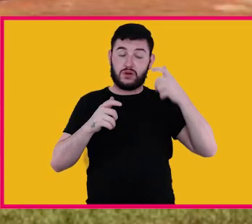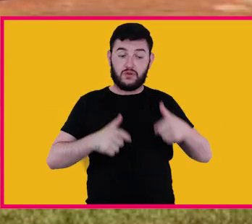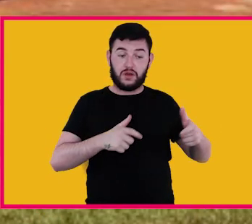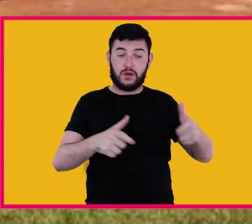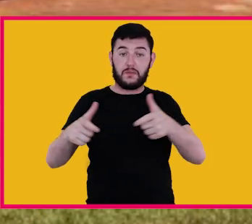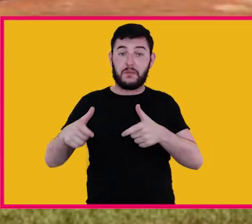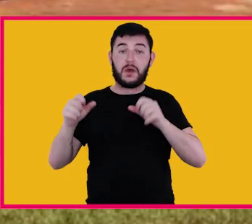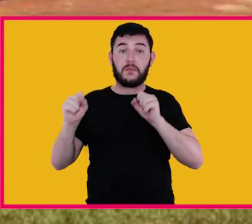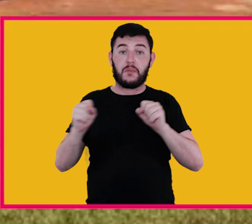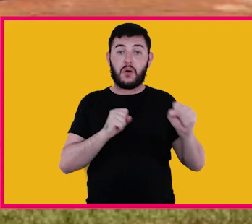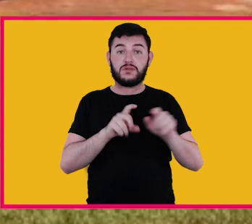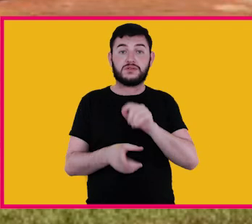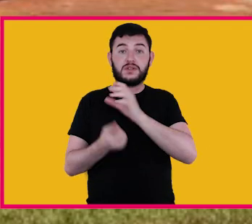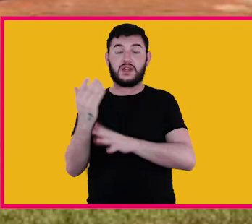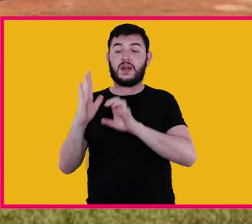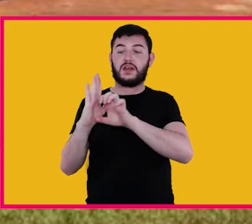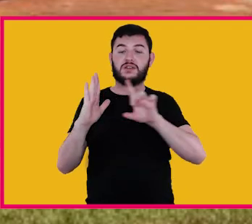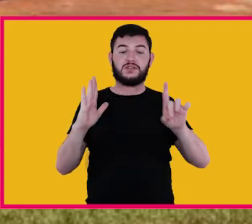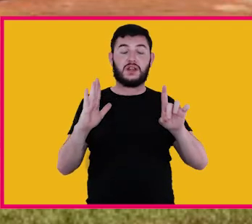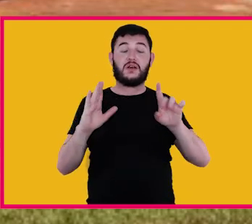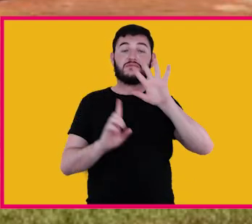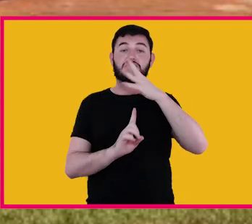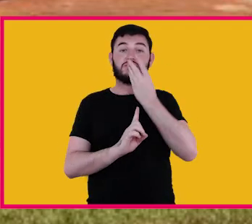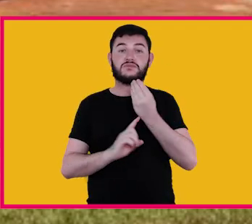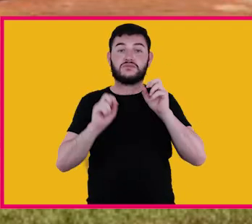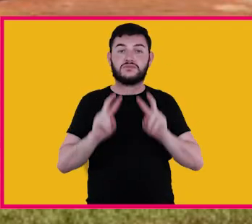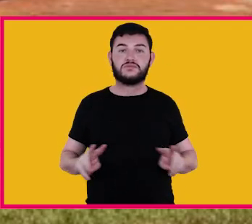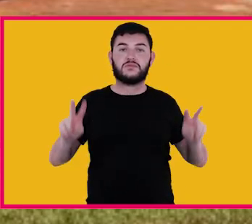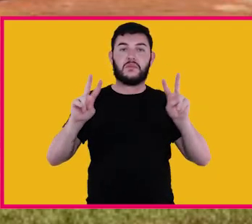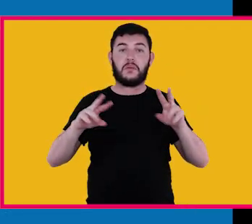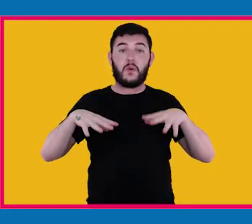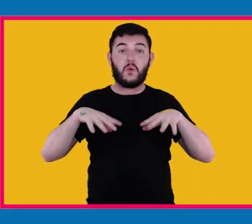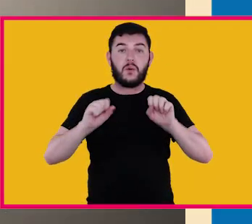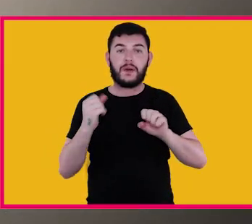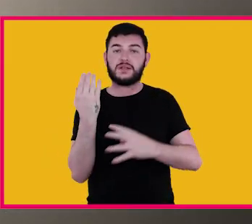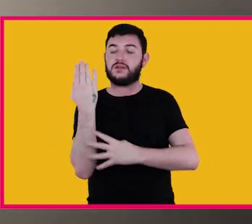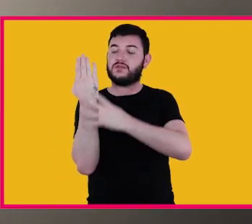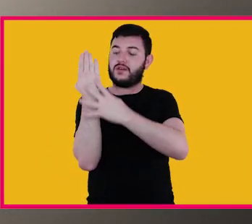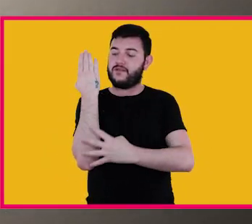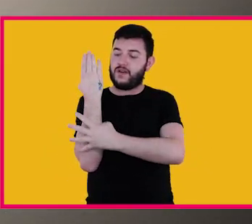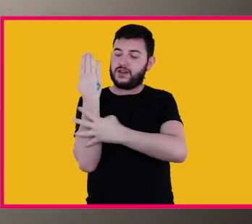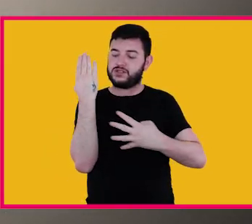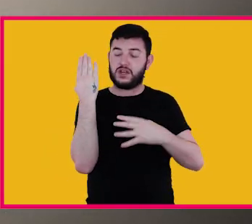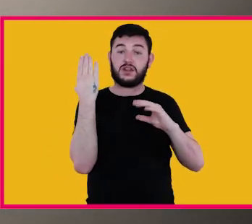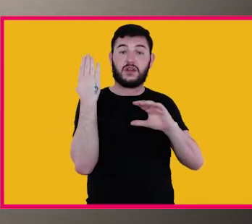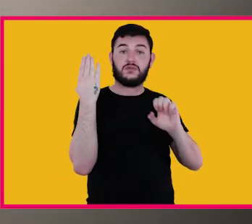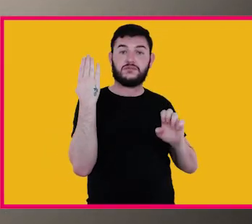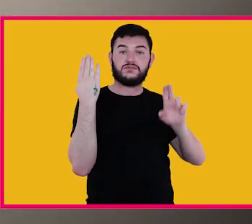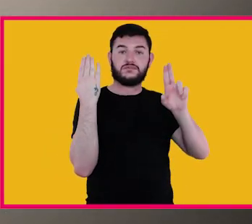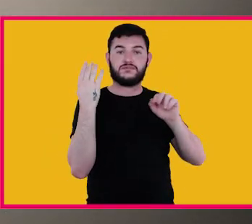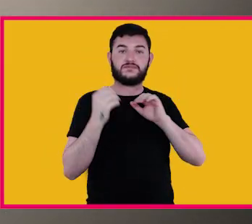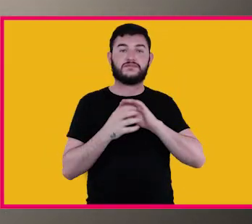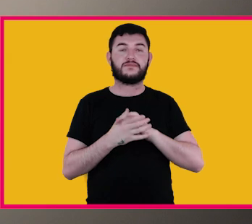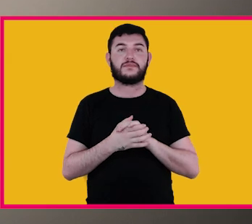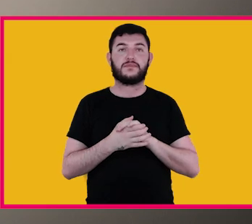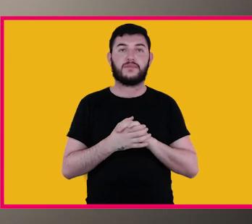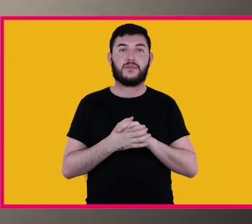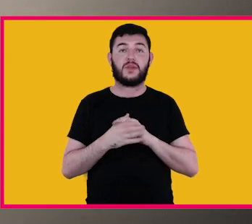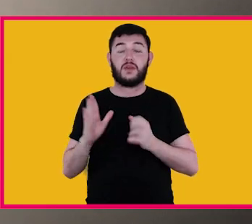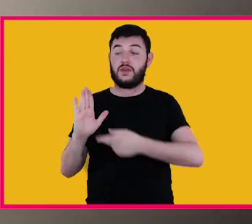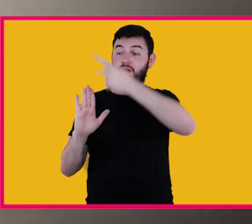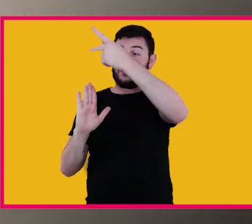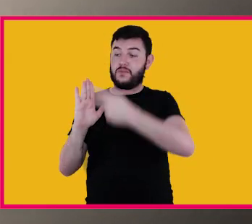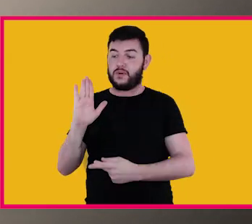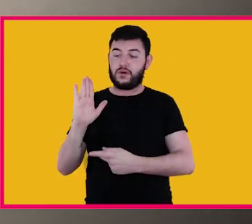editais de fomento periódico de artes visuais para a ocupação das diferentes fachadas dos céus. Um dos maiores desafios de um projeto voltado a ser construído